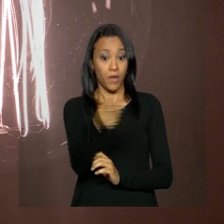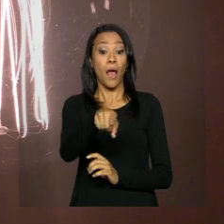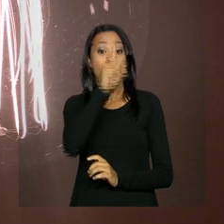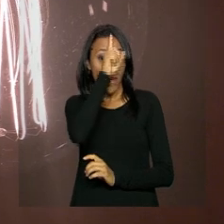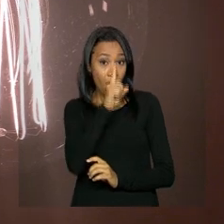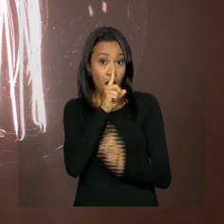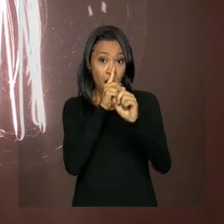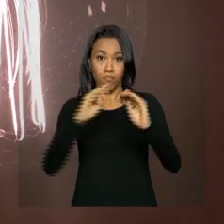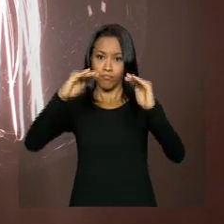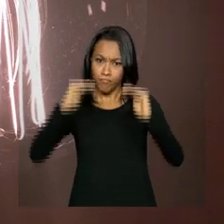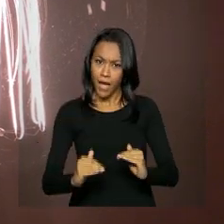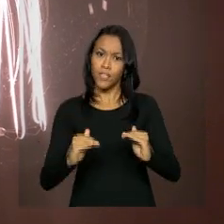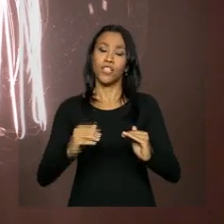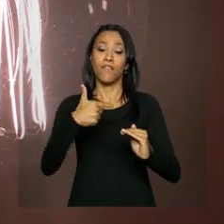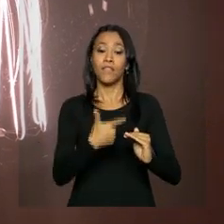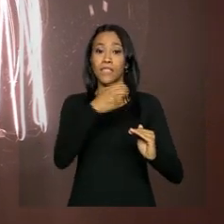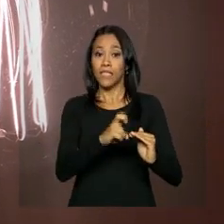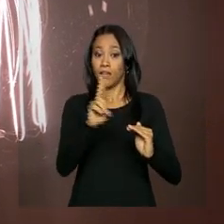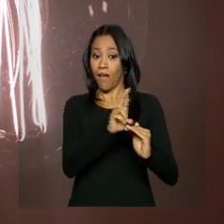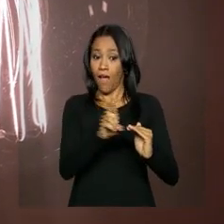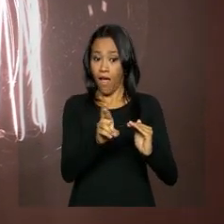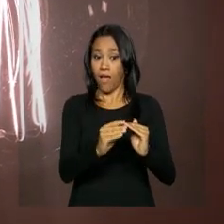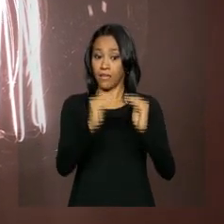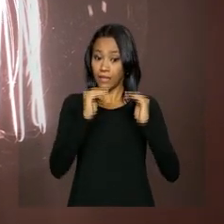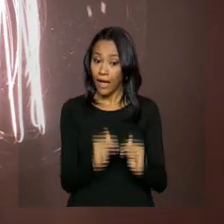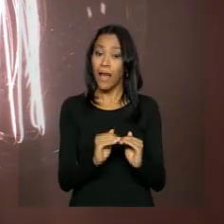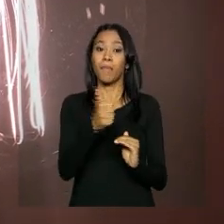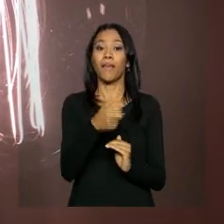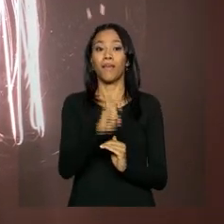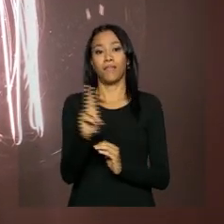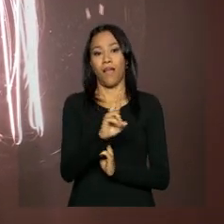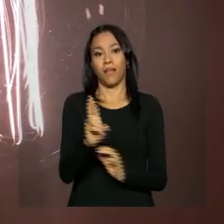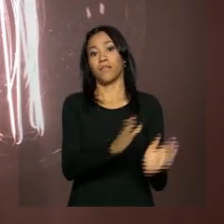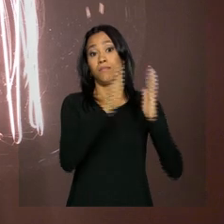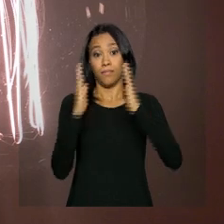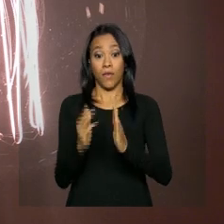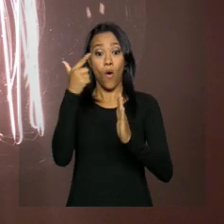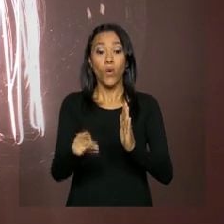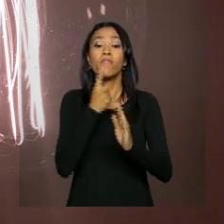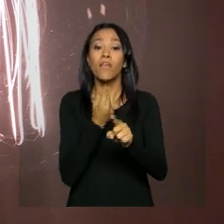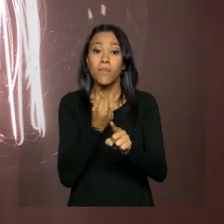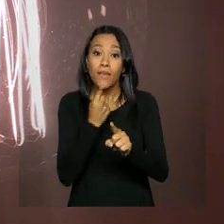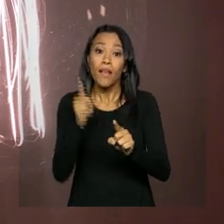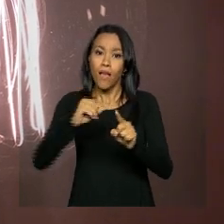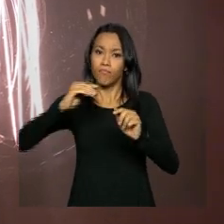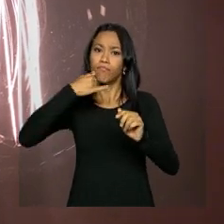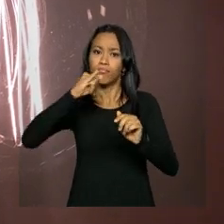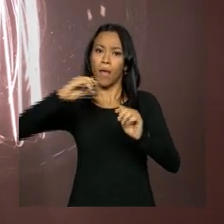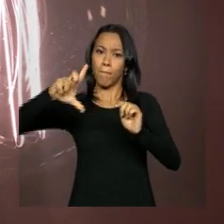bandeira amarela passa de R 25 por mwh para R 15 e a bandeira vermelha passa a ter dois